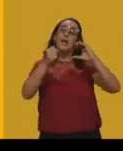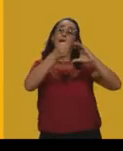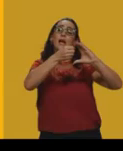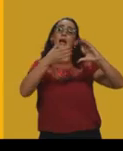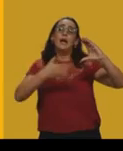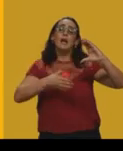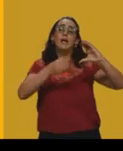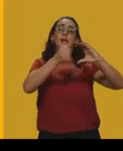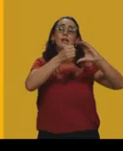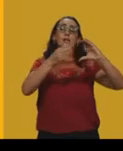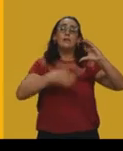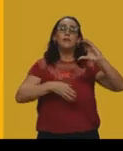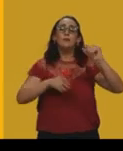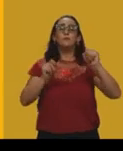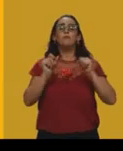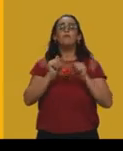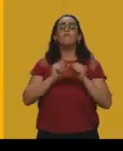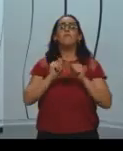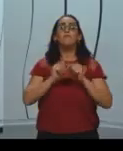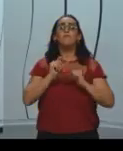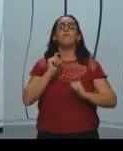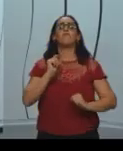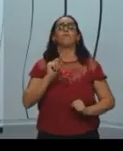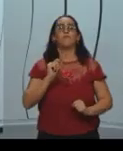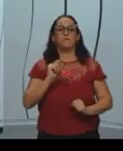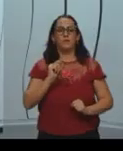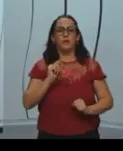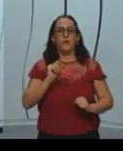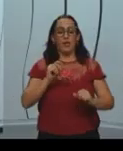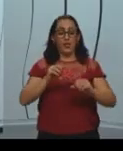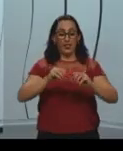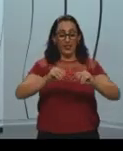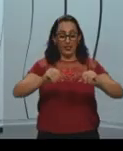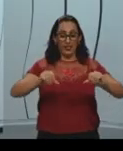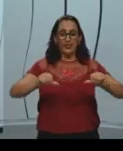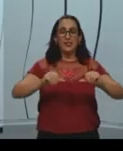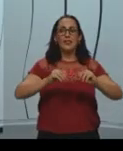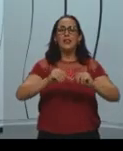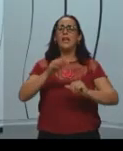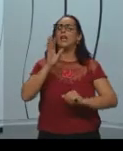características dessa produção? Então, nós falamos da terra, falamos